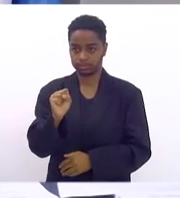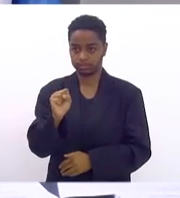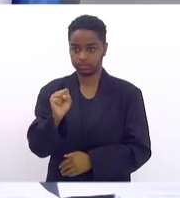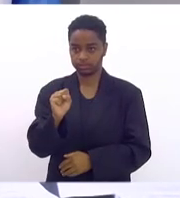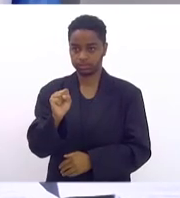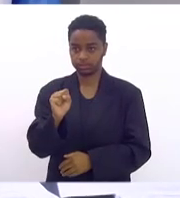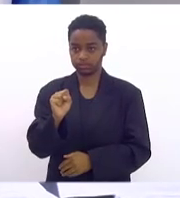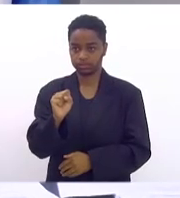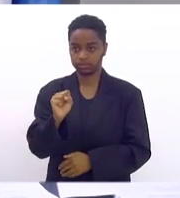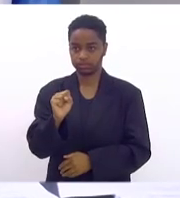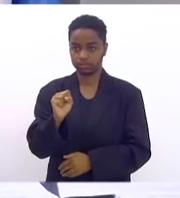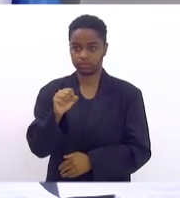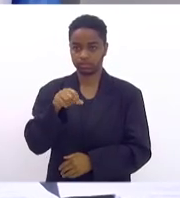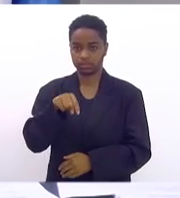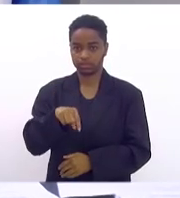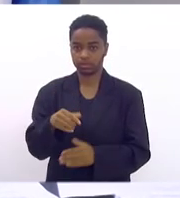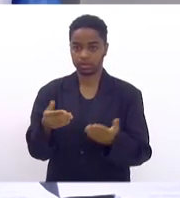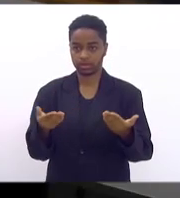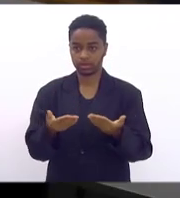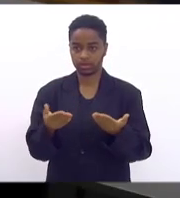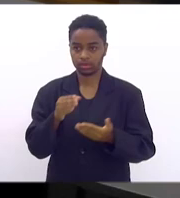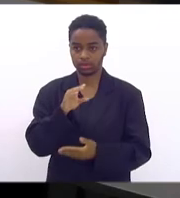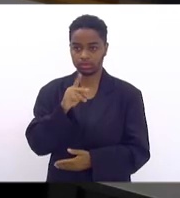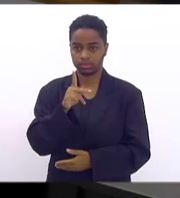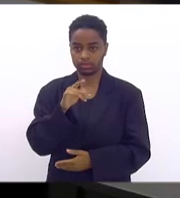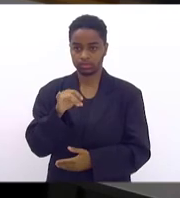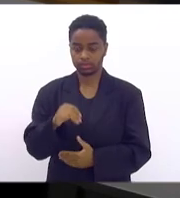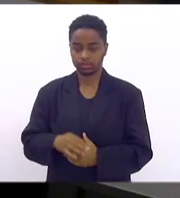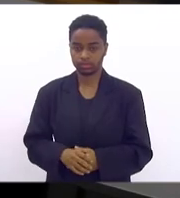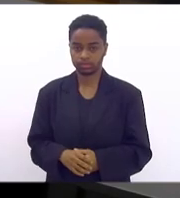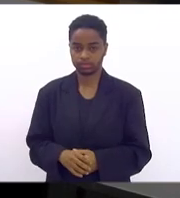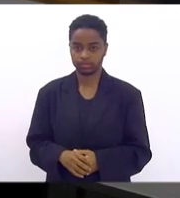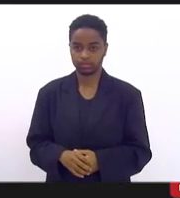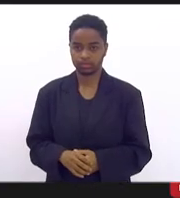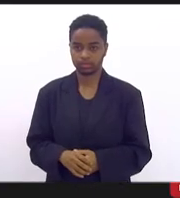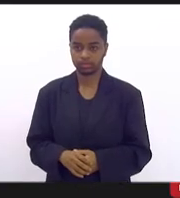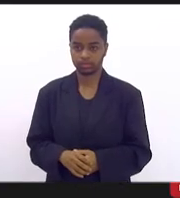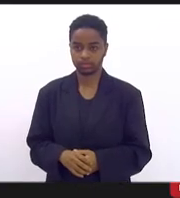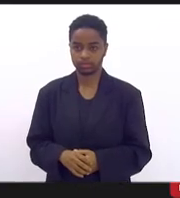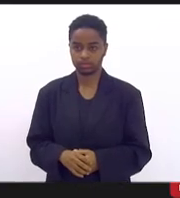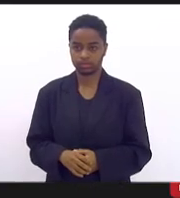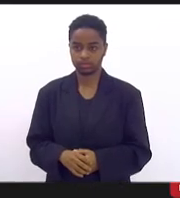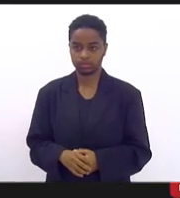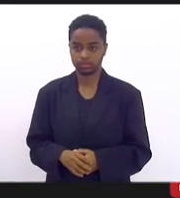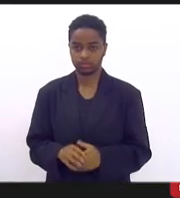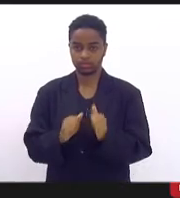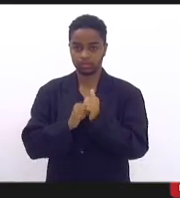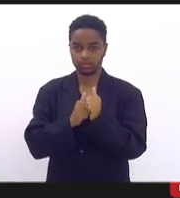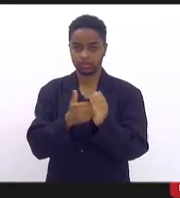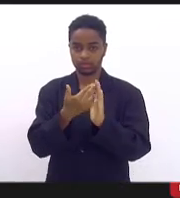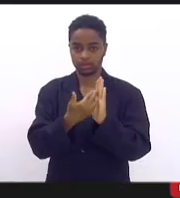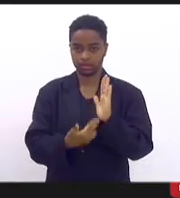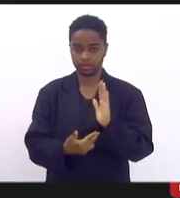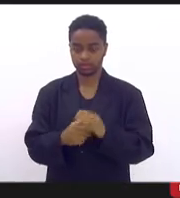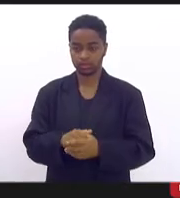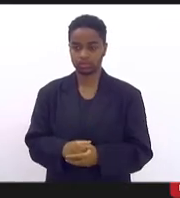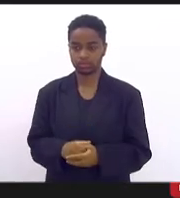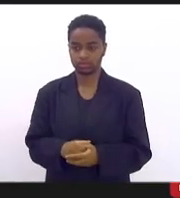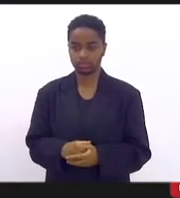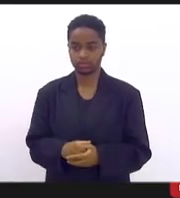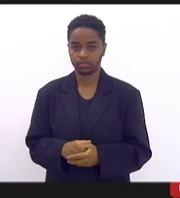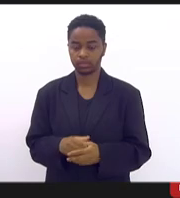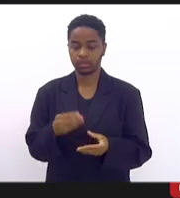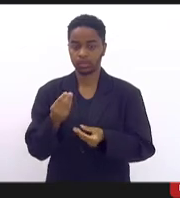60 dias da presente CPI? Eu acompanho o relator. Bom, com